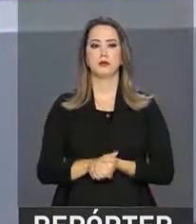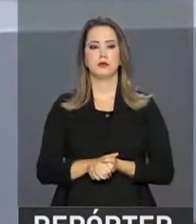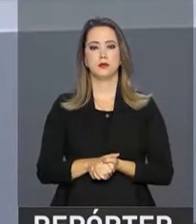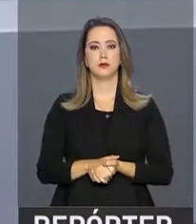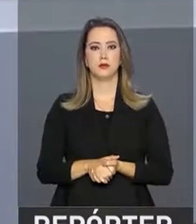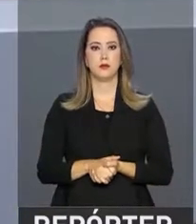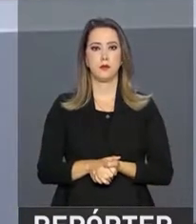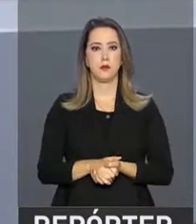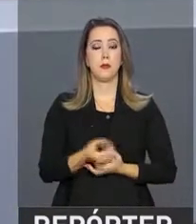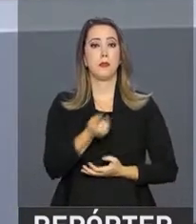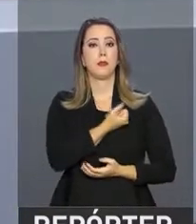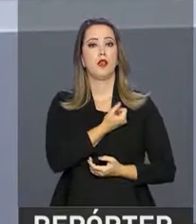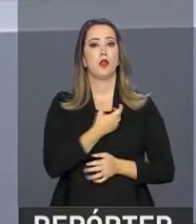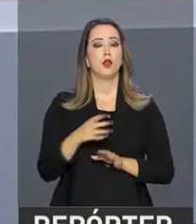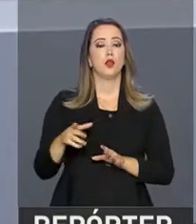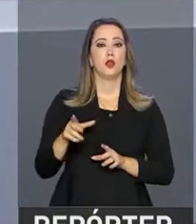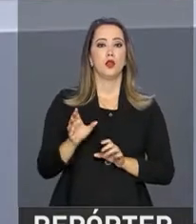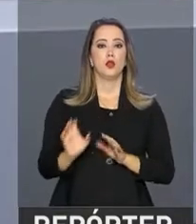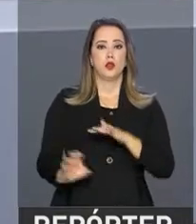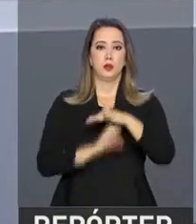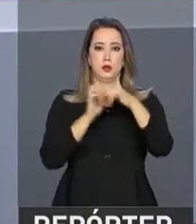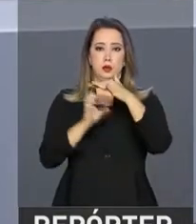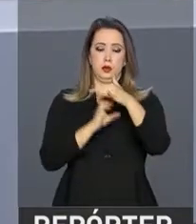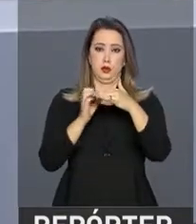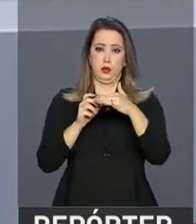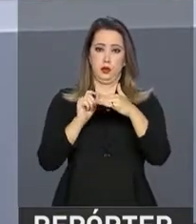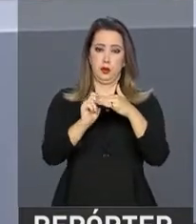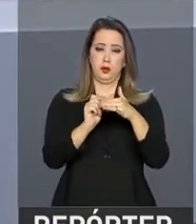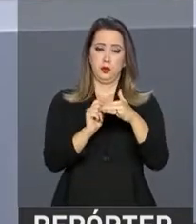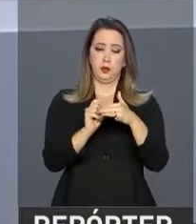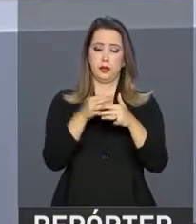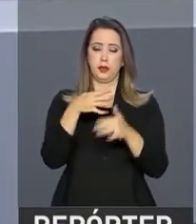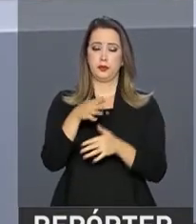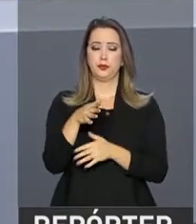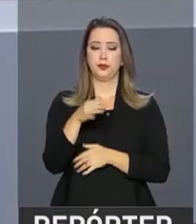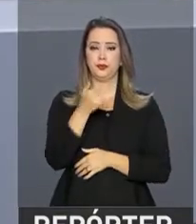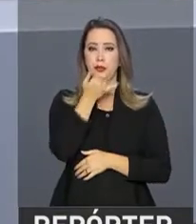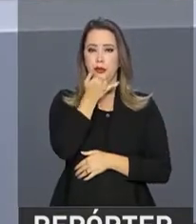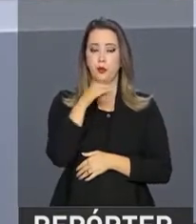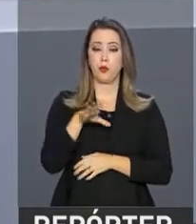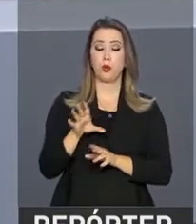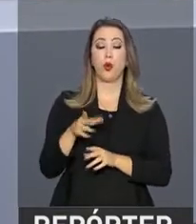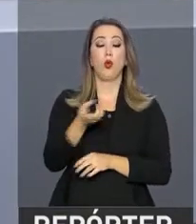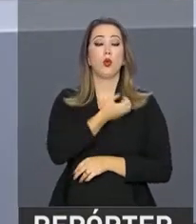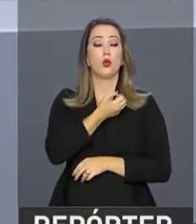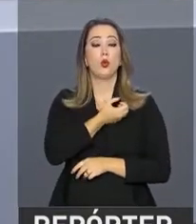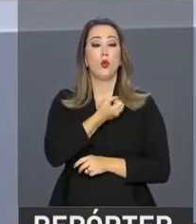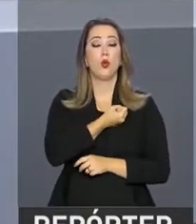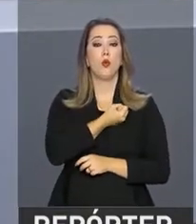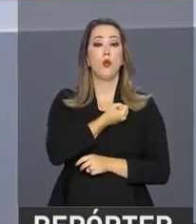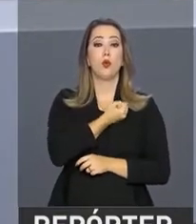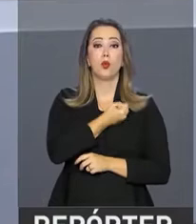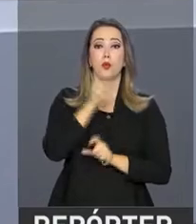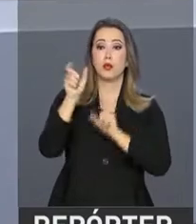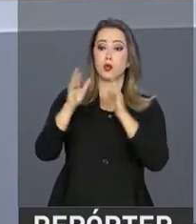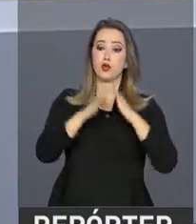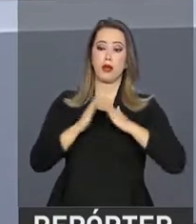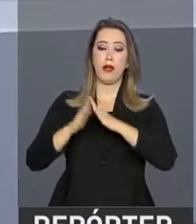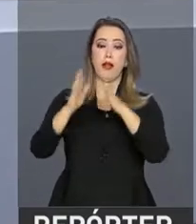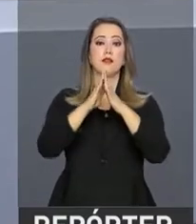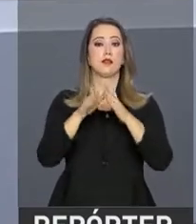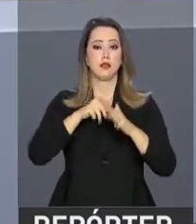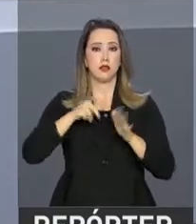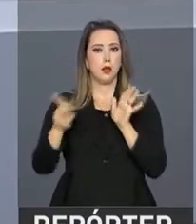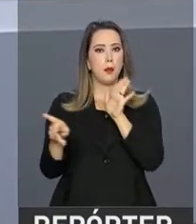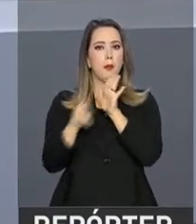o número de conexões de micro e mini geração de energia chegou a mais de 20 mil instalações no brasil é a capacidade